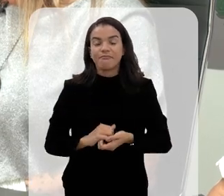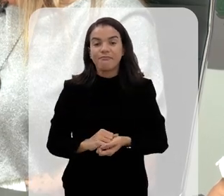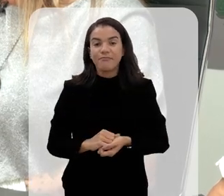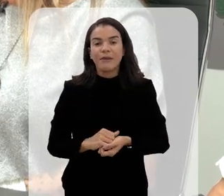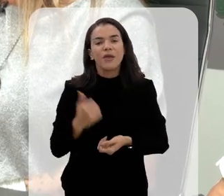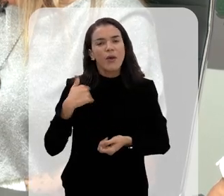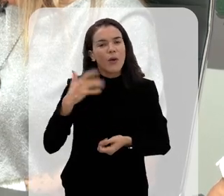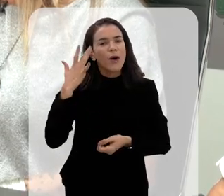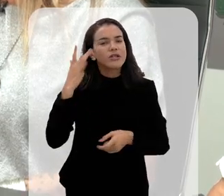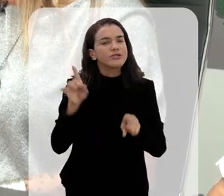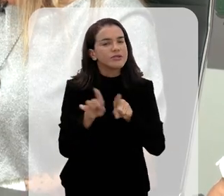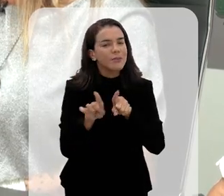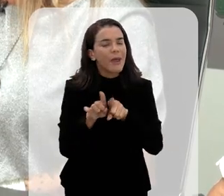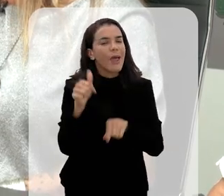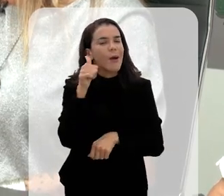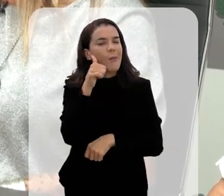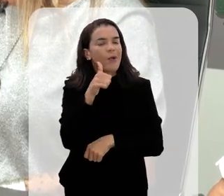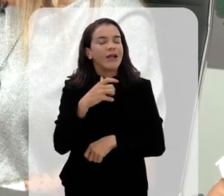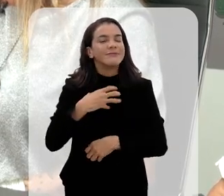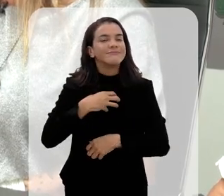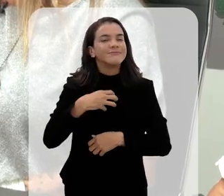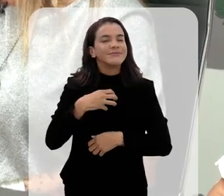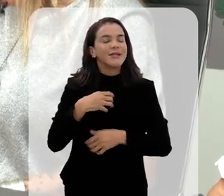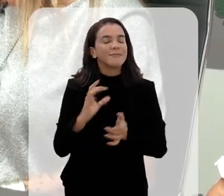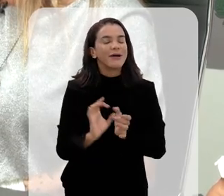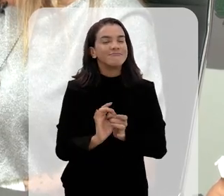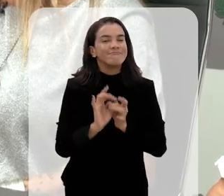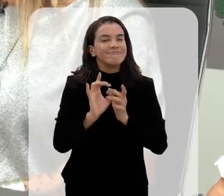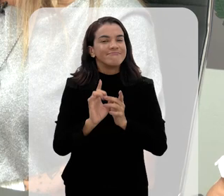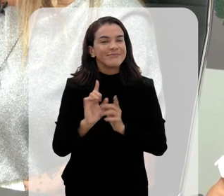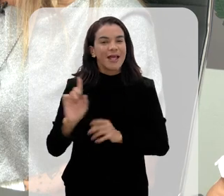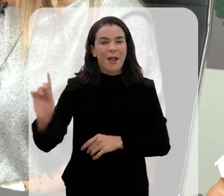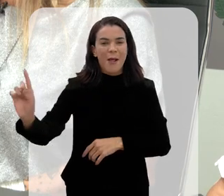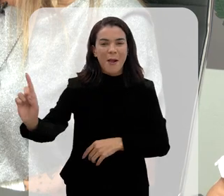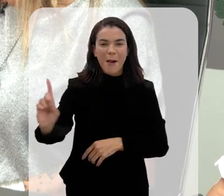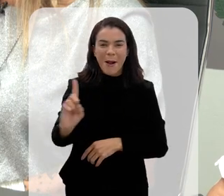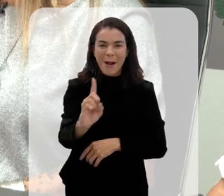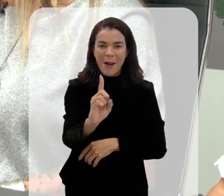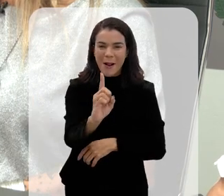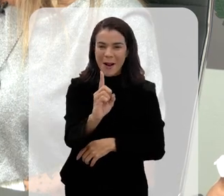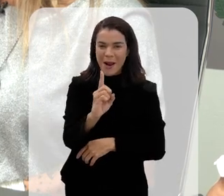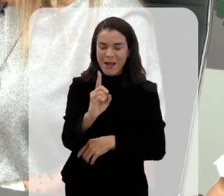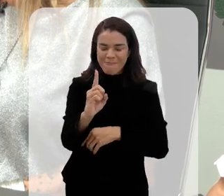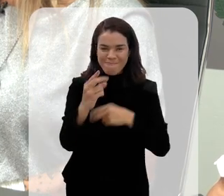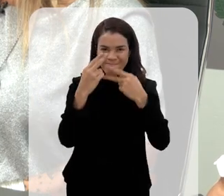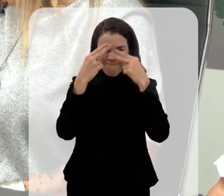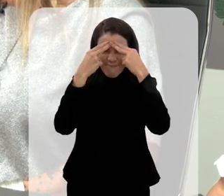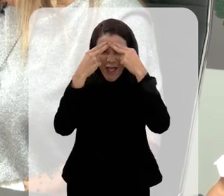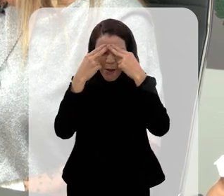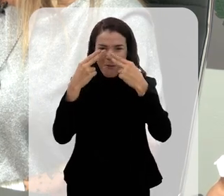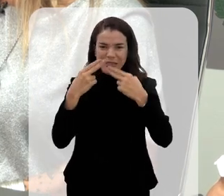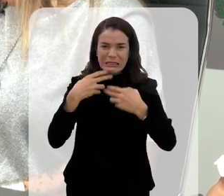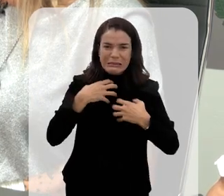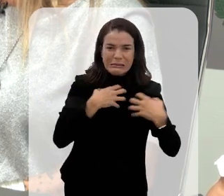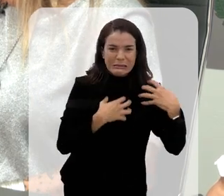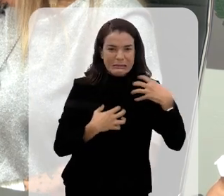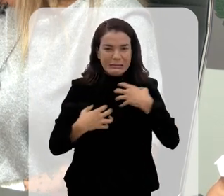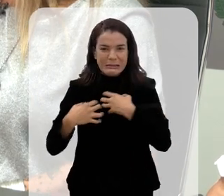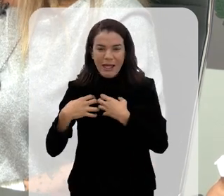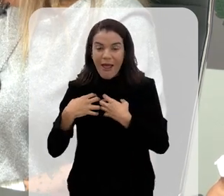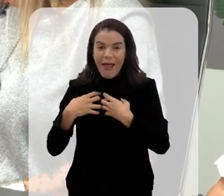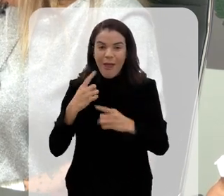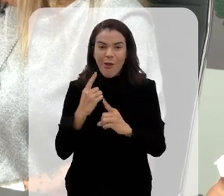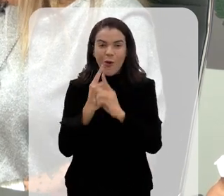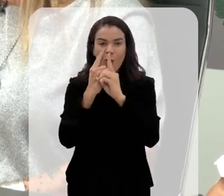barreiras, eu acho realmente que a mulher se sente mais à vontade quando ela chega já aqui meia traumatizada e